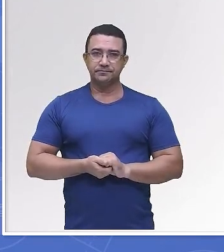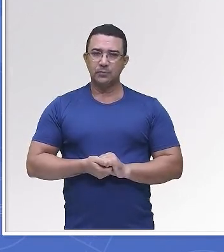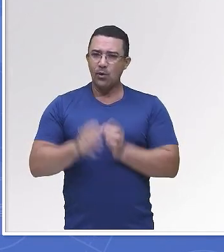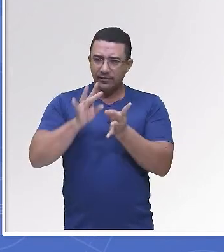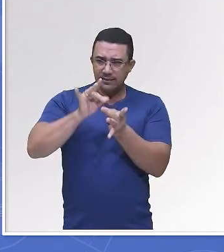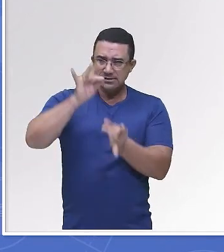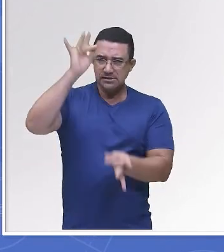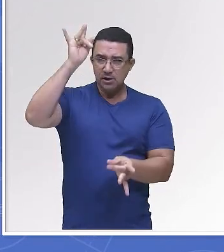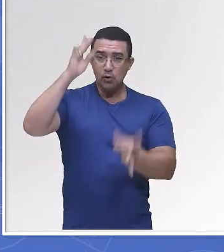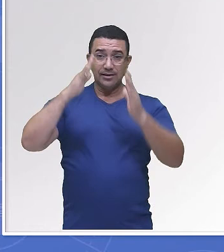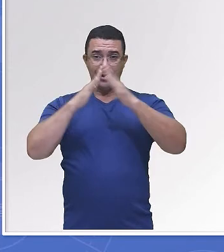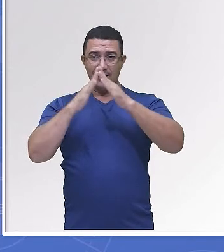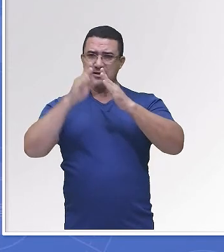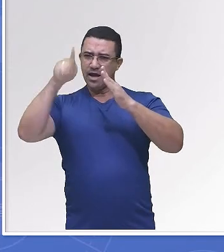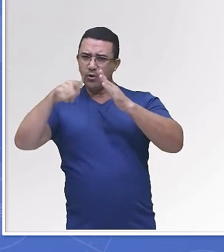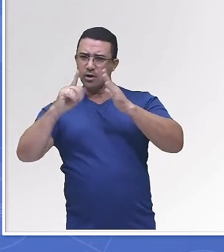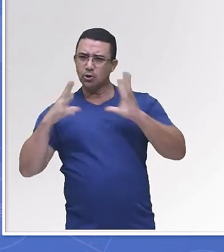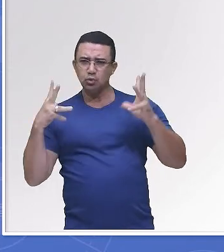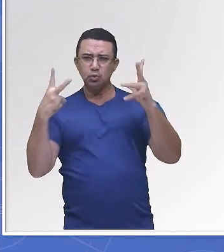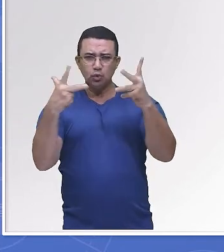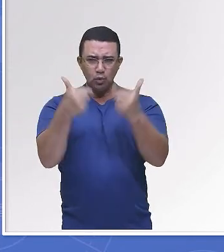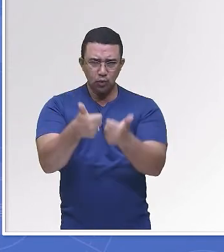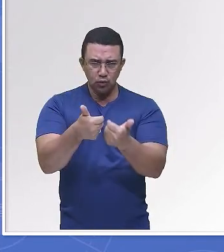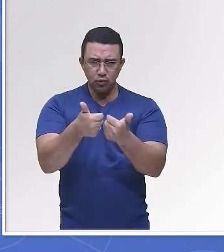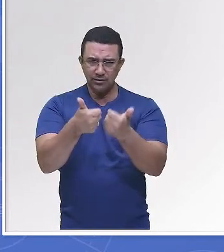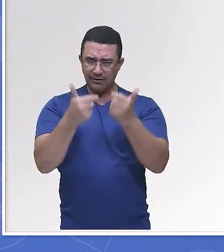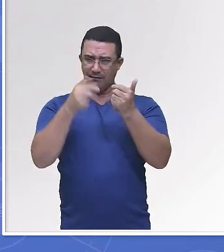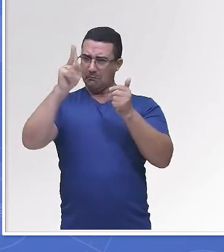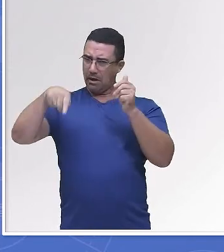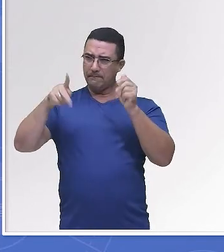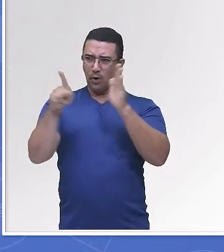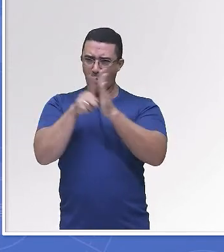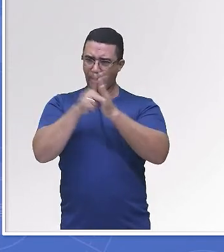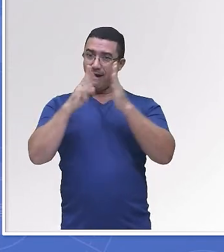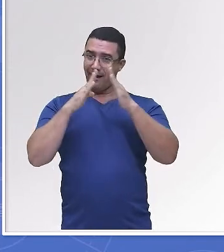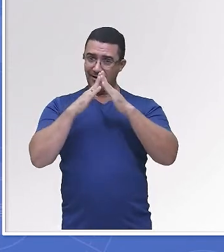do todo, que é a casa,